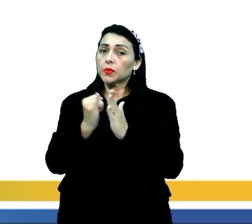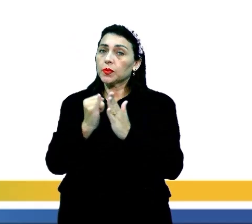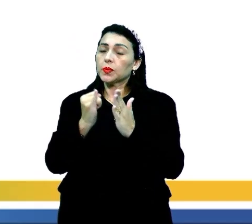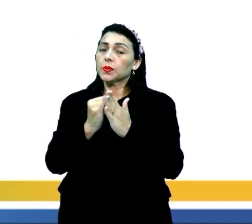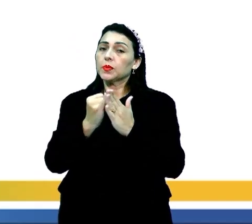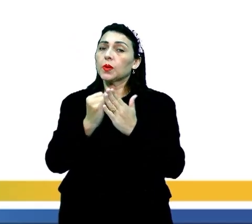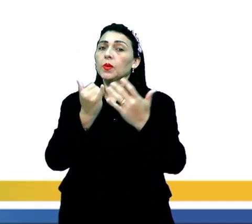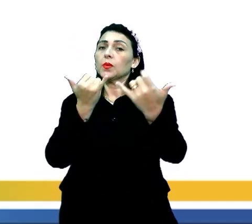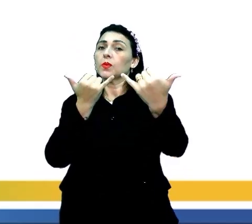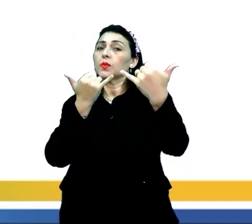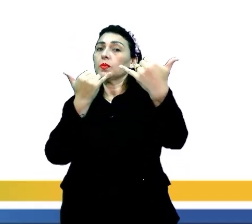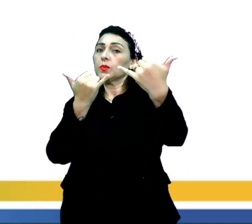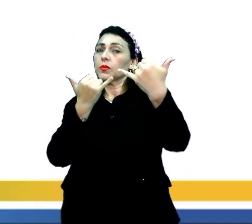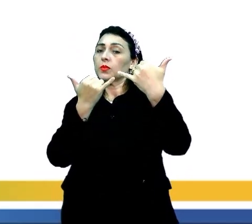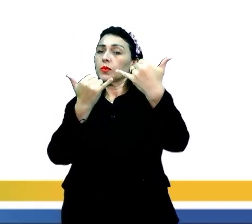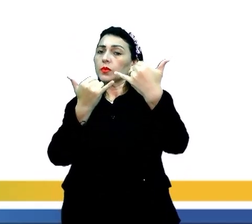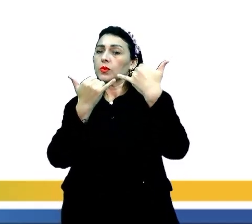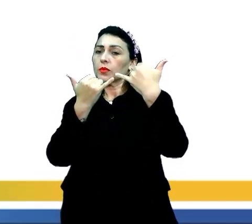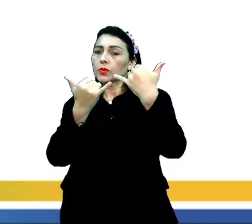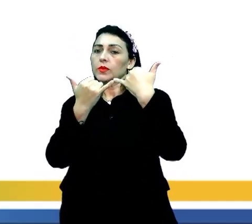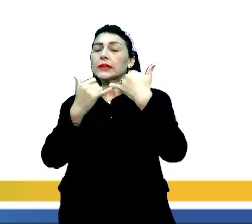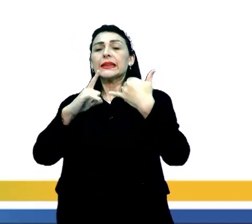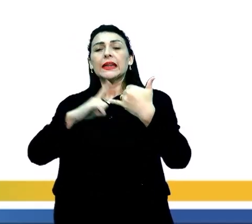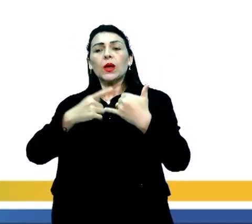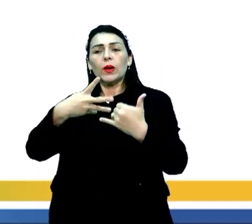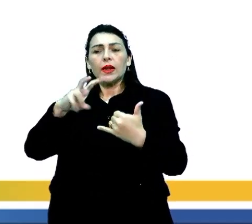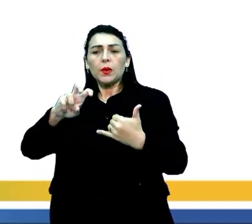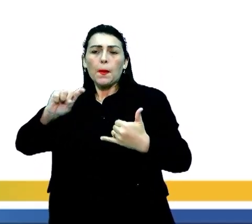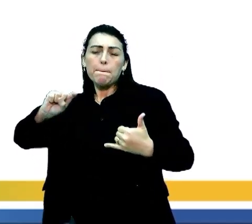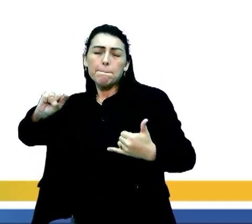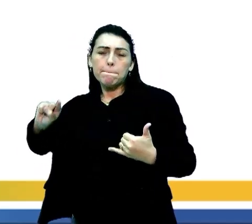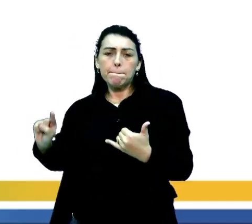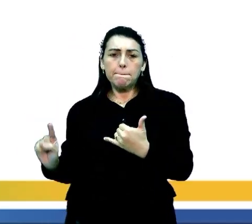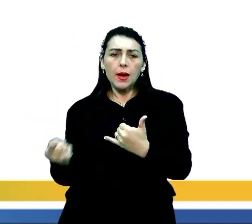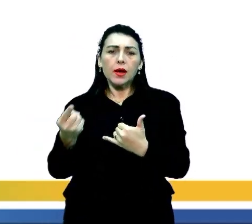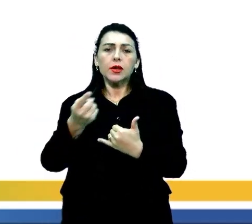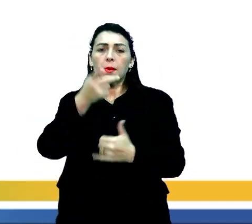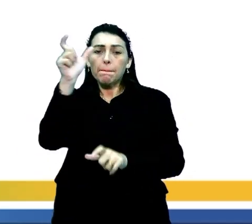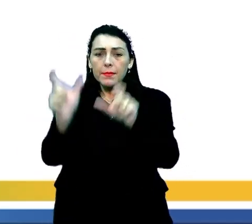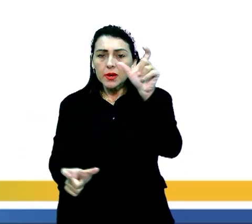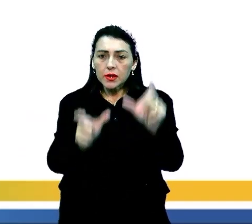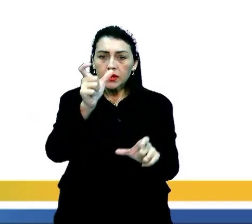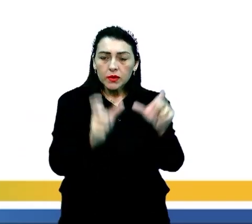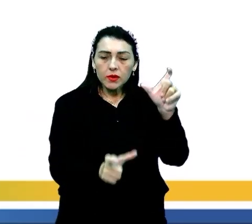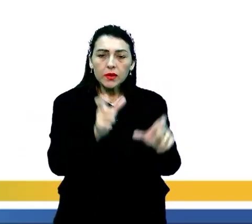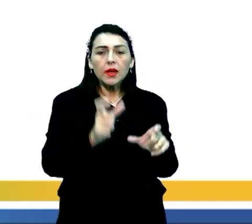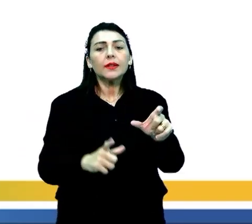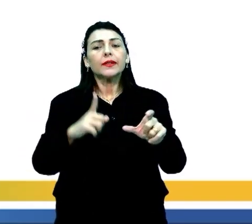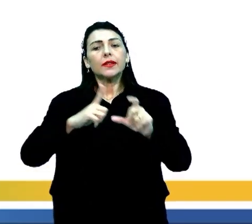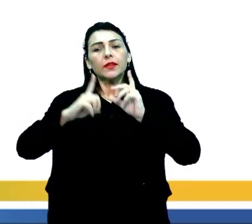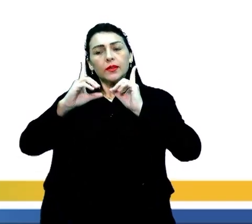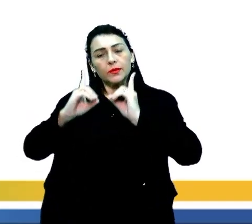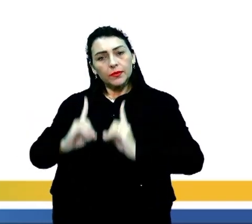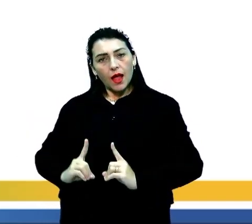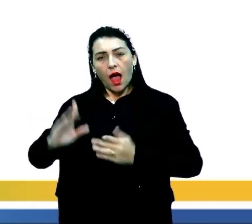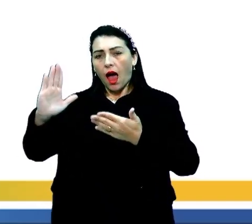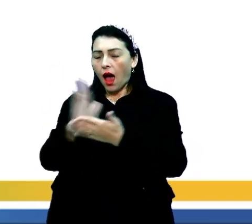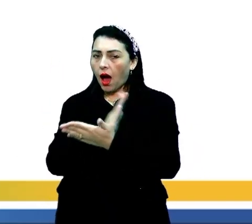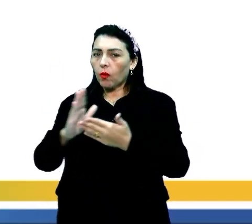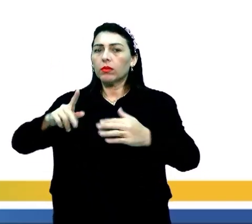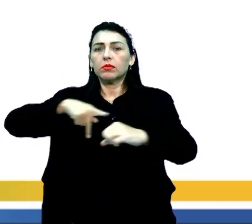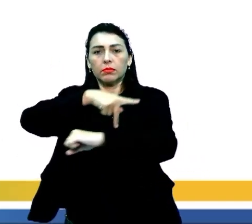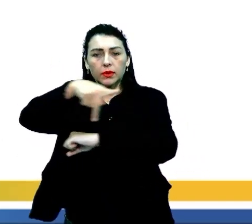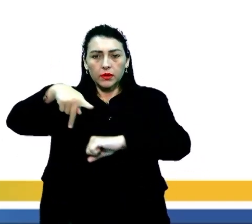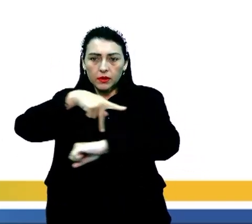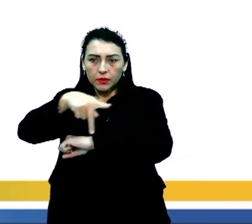de Geografia e Estatística, há 45 milhões de indivíduos portadores de alguma deficiência